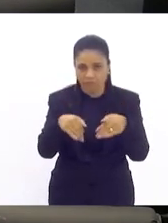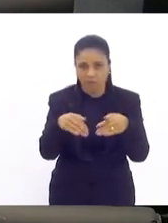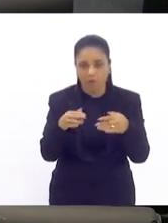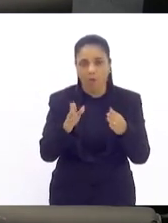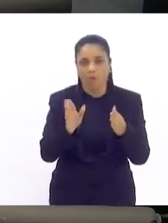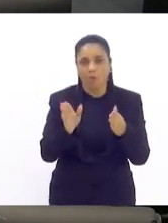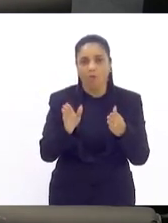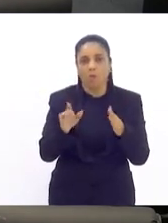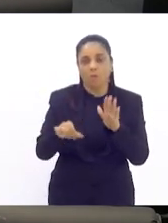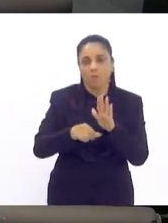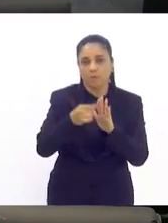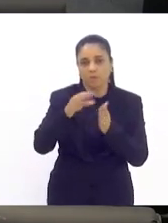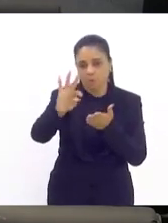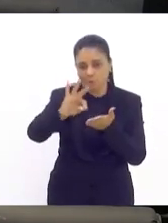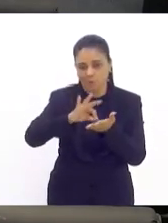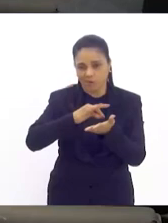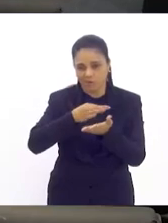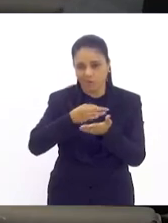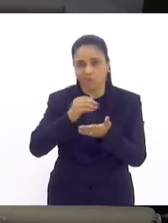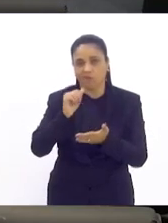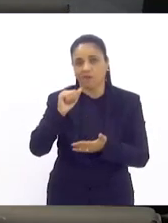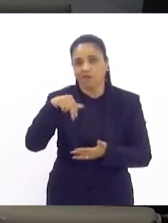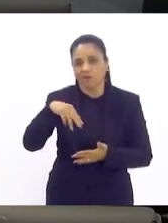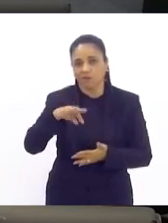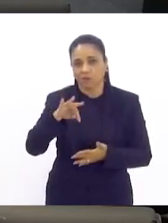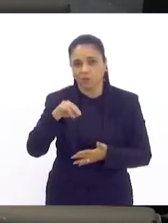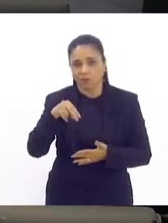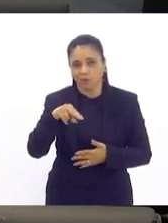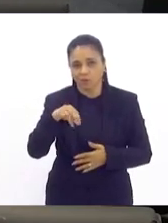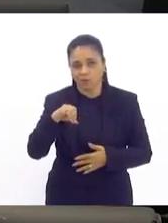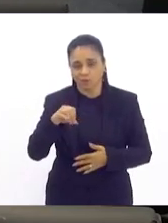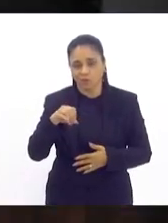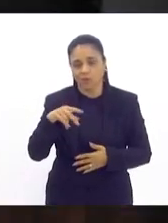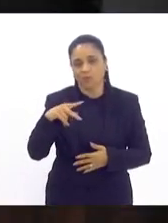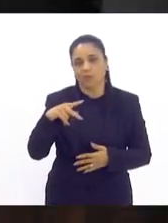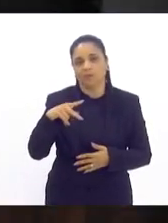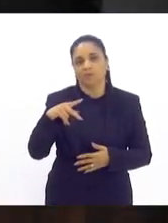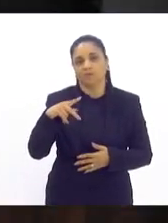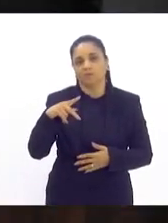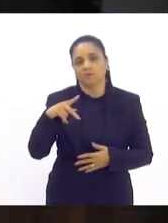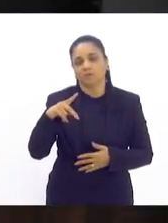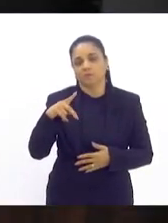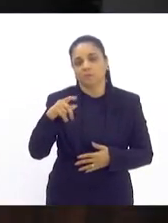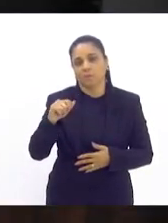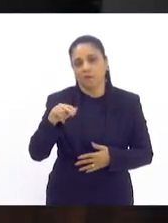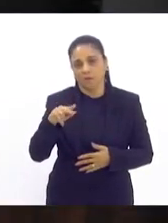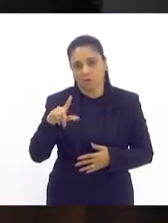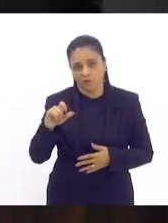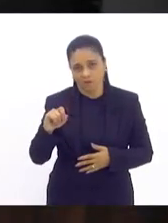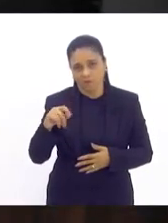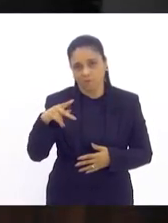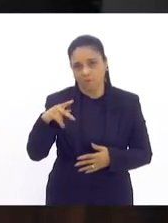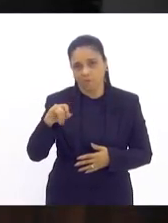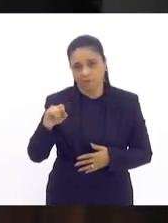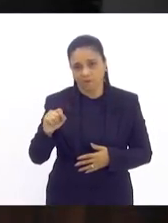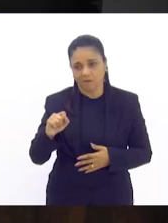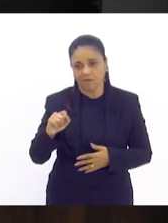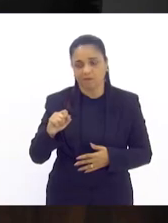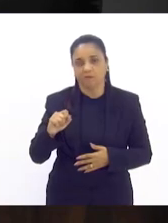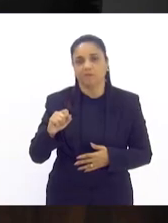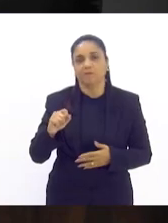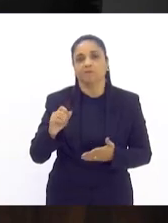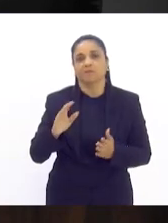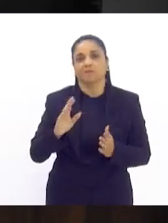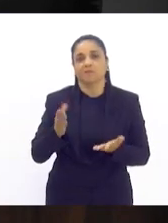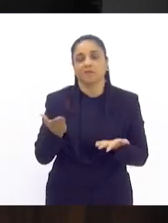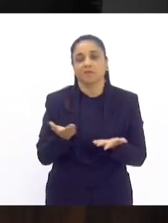orador escrito Deputado Otoni de Paula pai e a presidência convida meu querido amigo Fred Pacheco